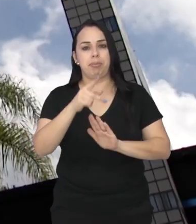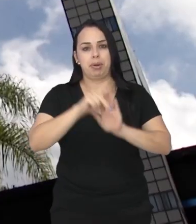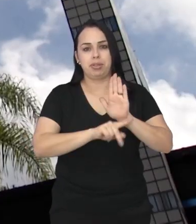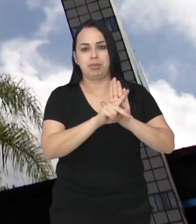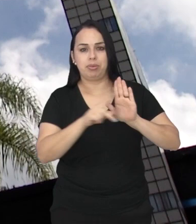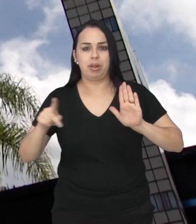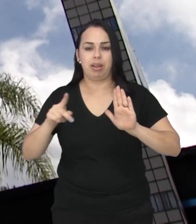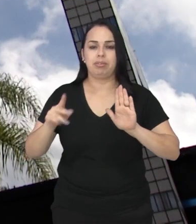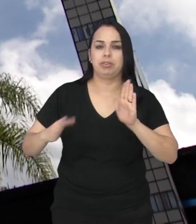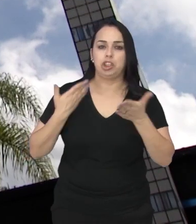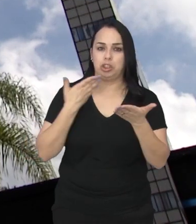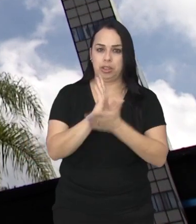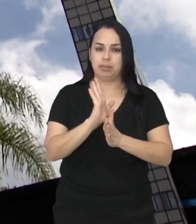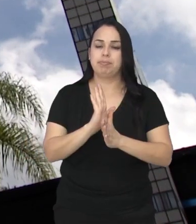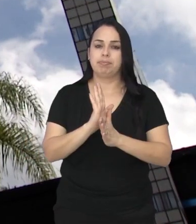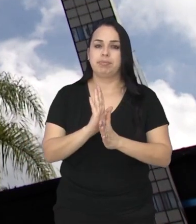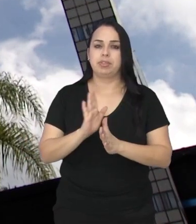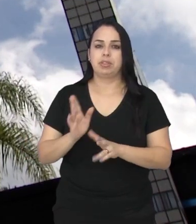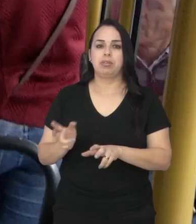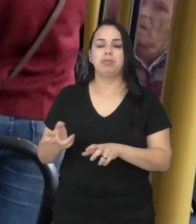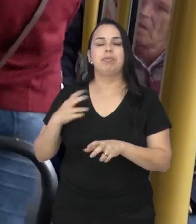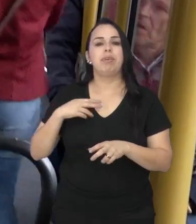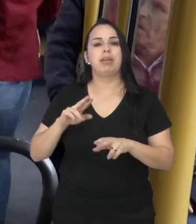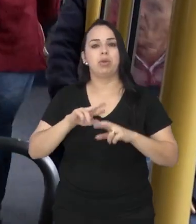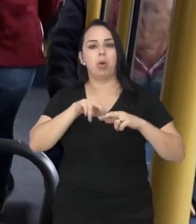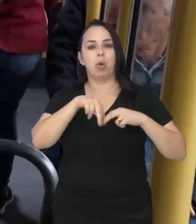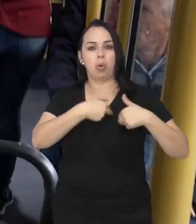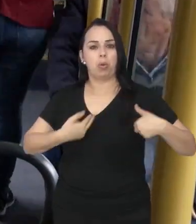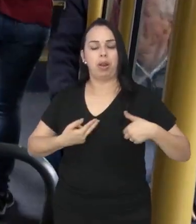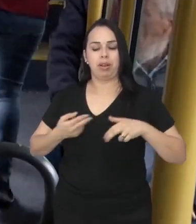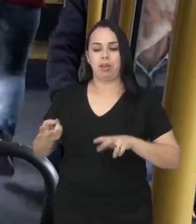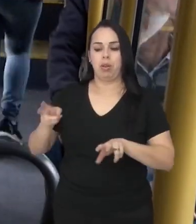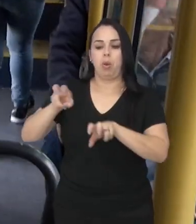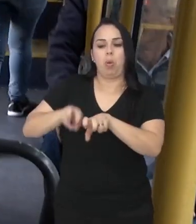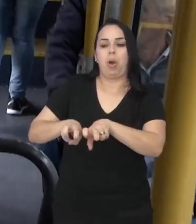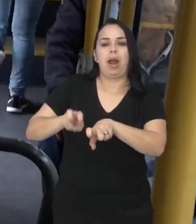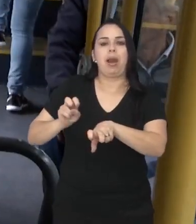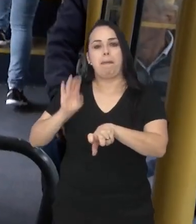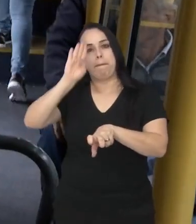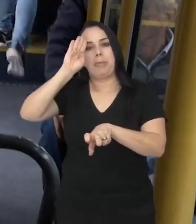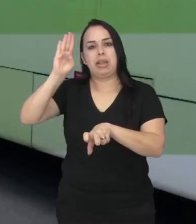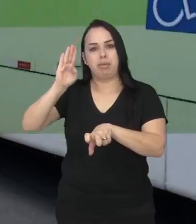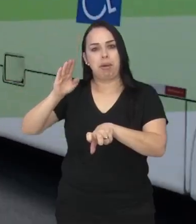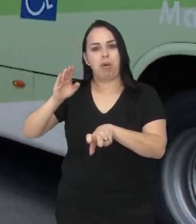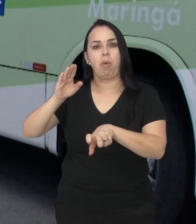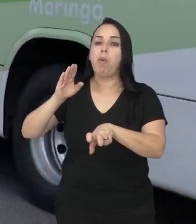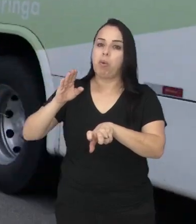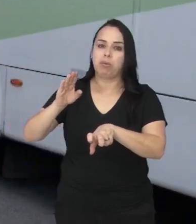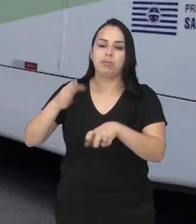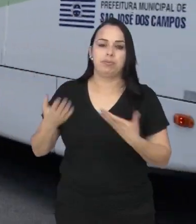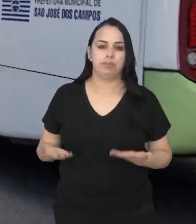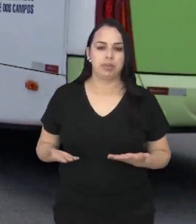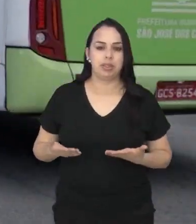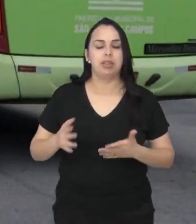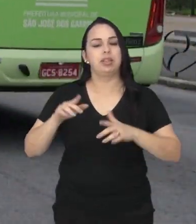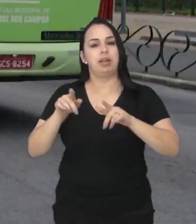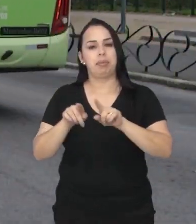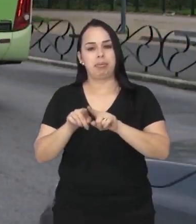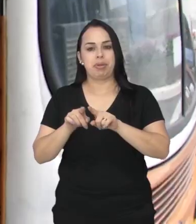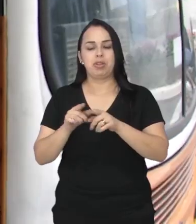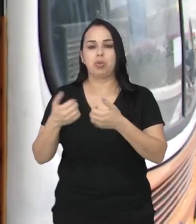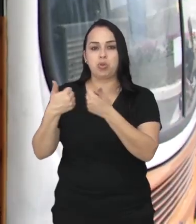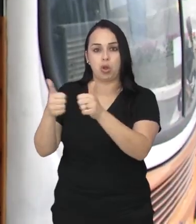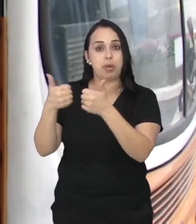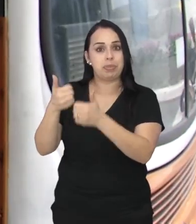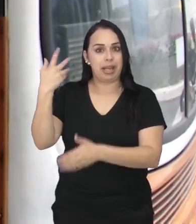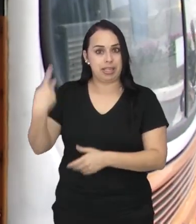de lei aprovado na Câmara Municipal vai incluir os autistas em assentos preferenciais no transporte coletivo. Com a medida,